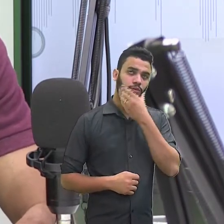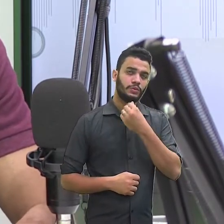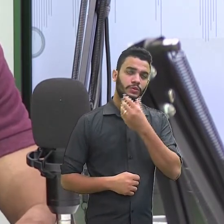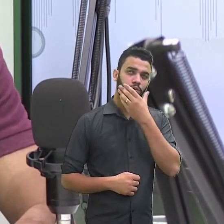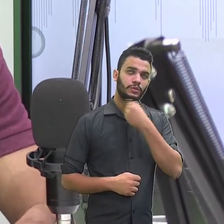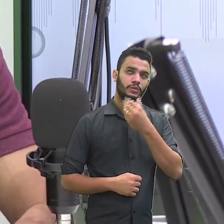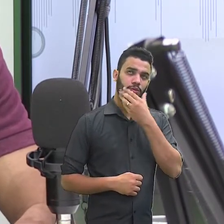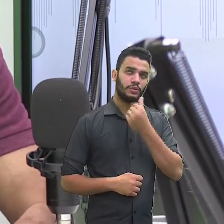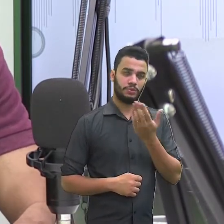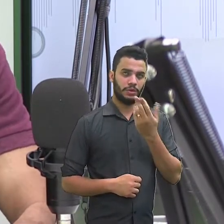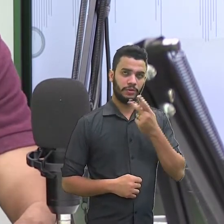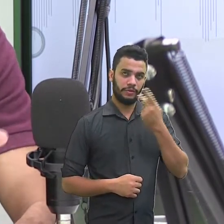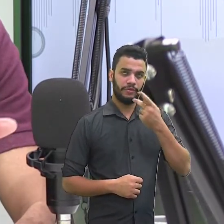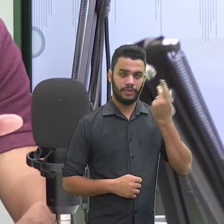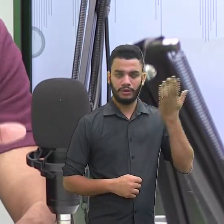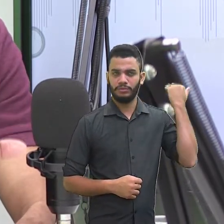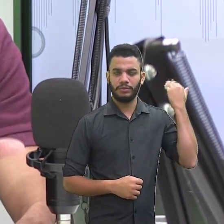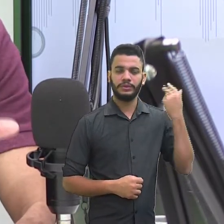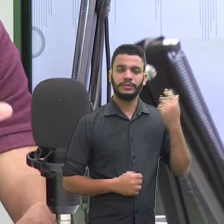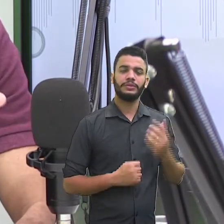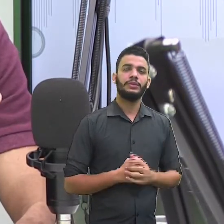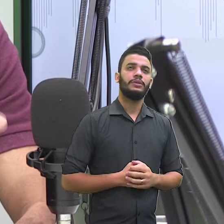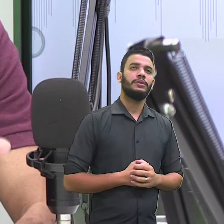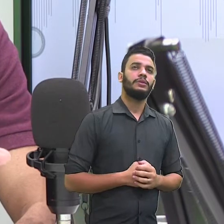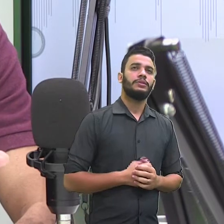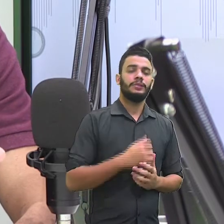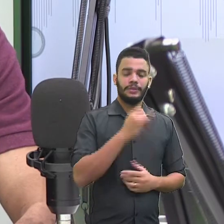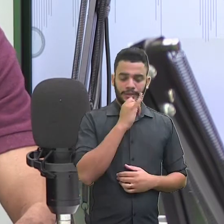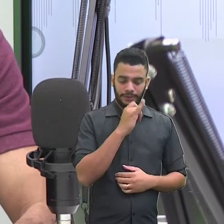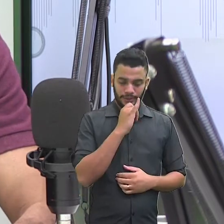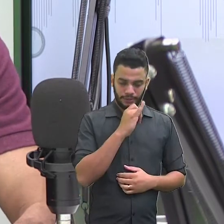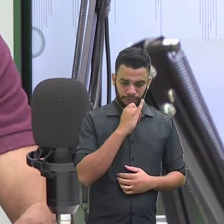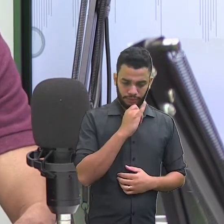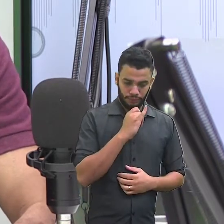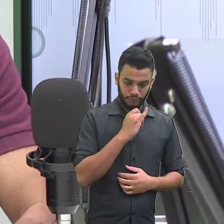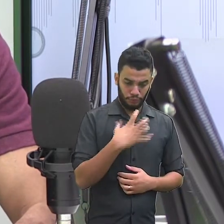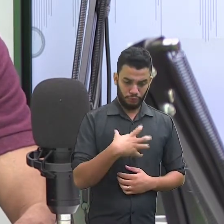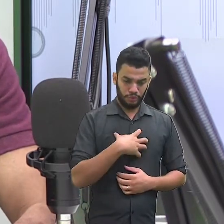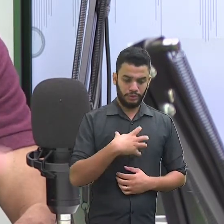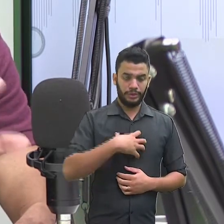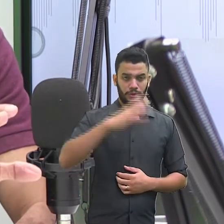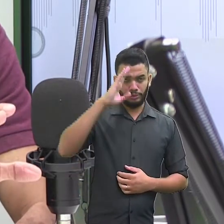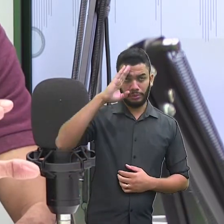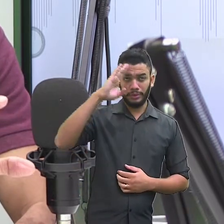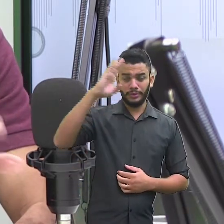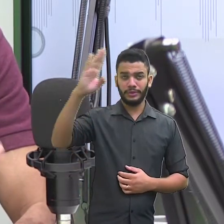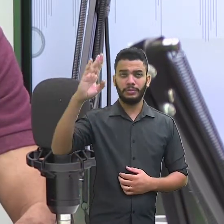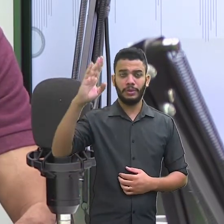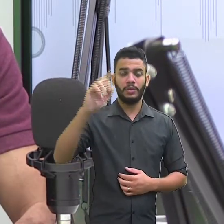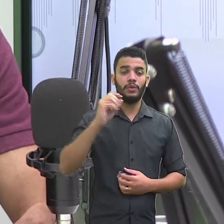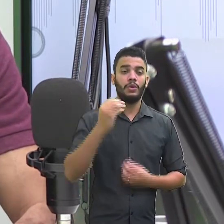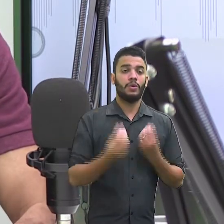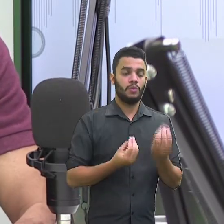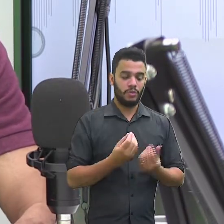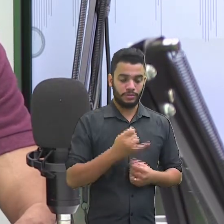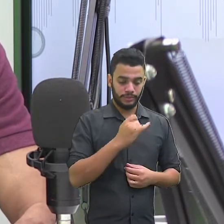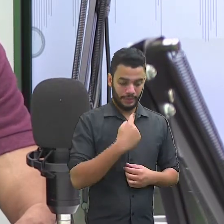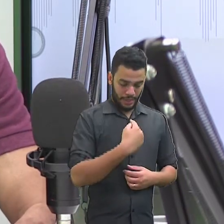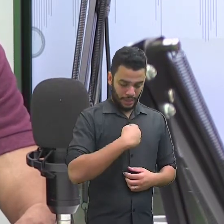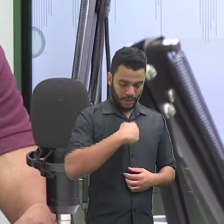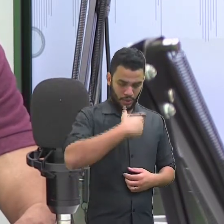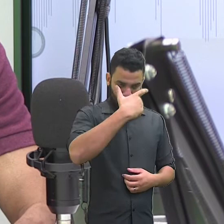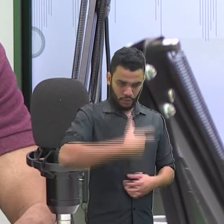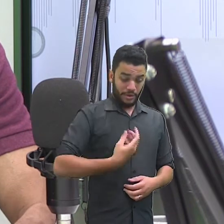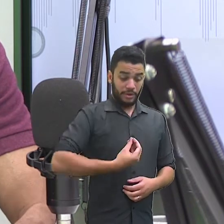exemplo não é uma das maneiras de se educar os filhos. Exemplo é a única